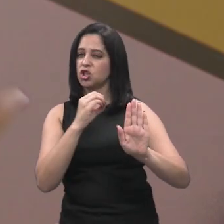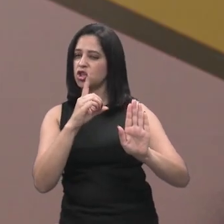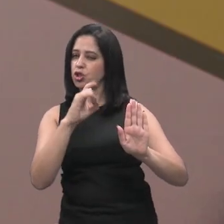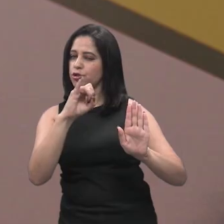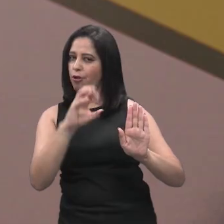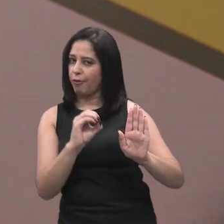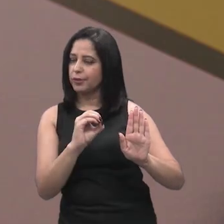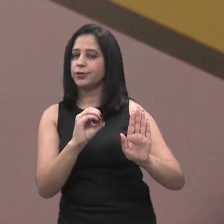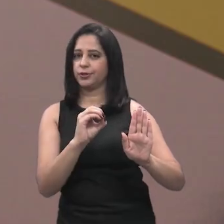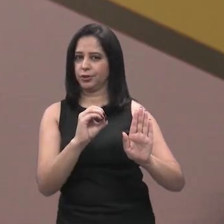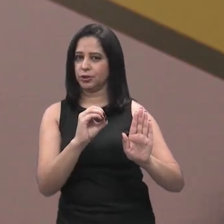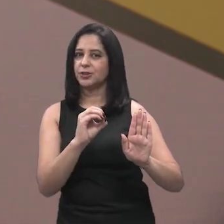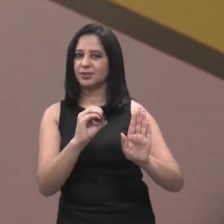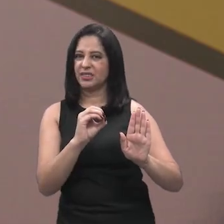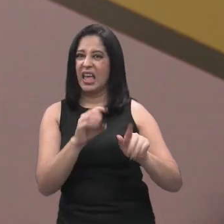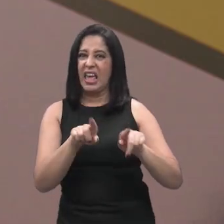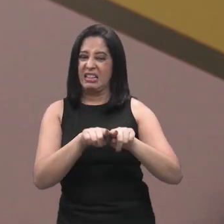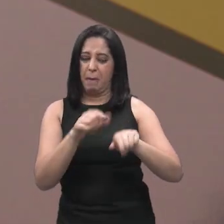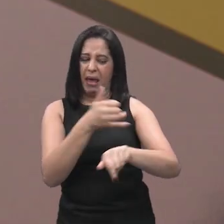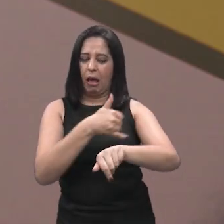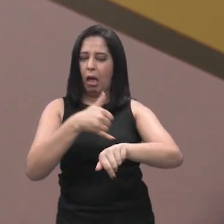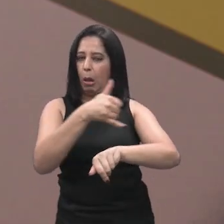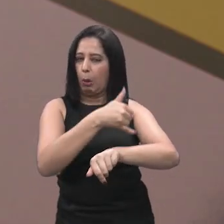ser. Então, não só em sódio, como em